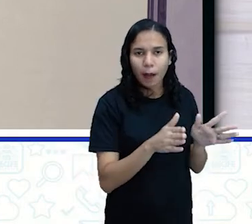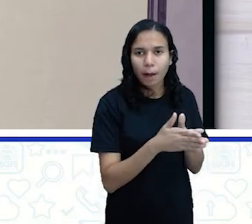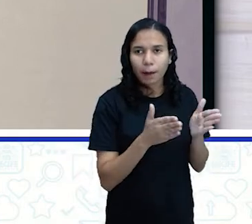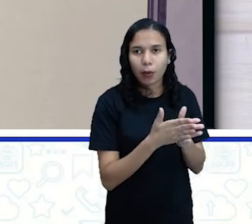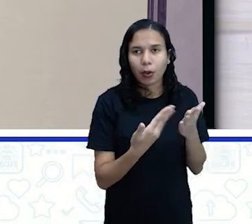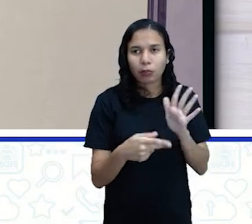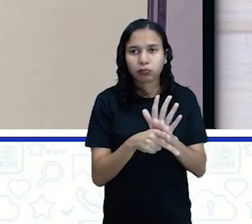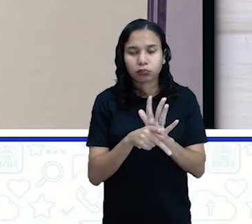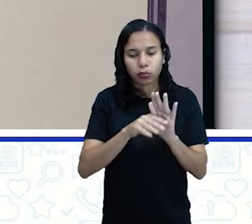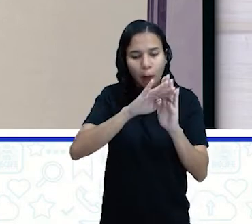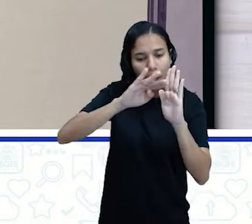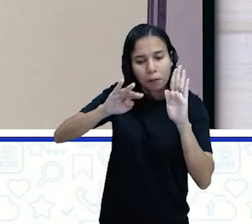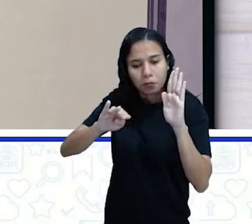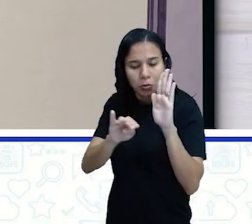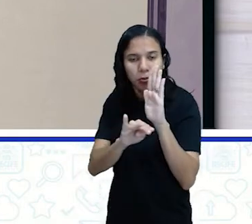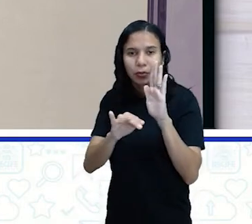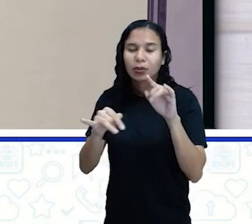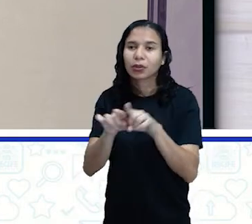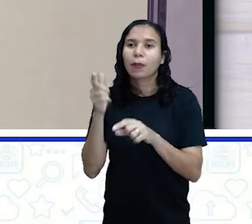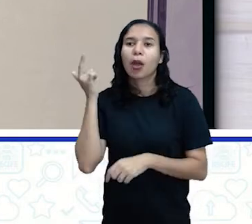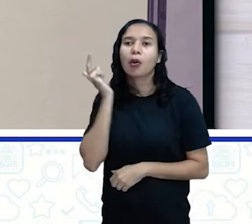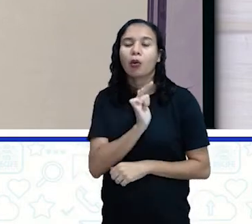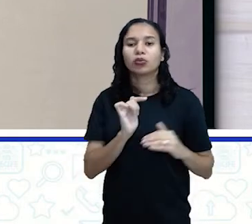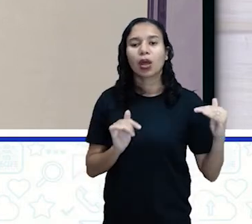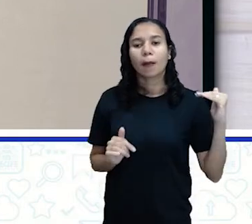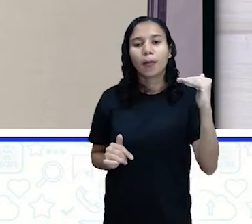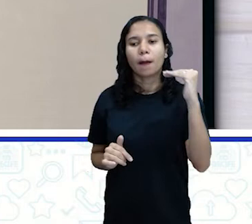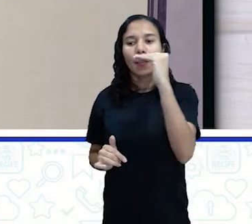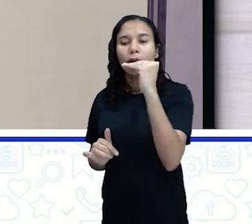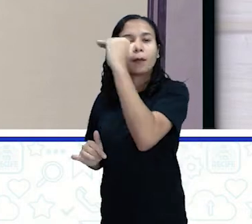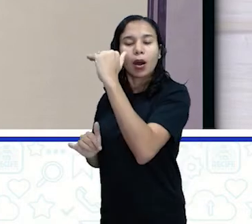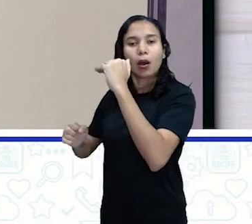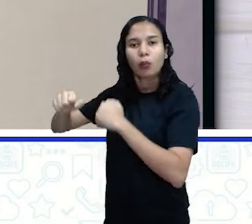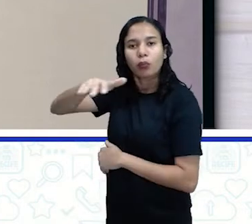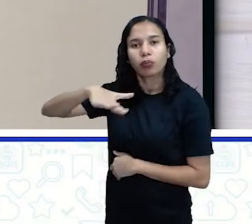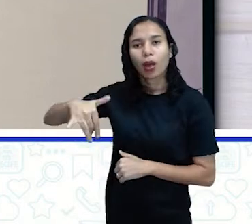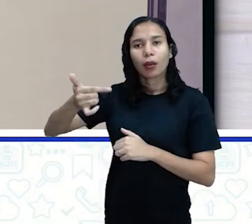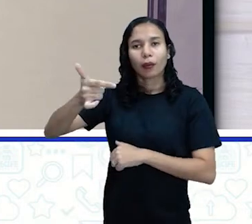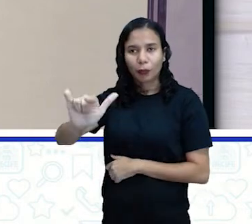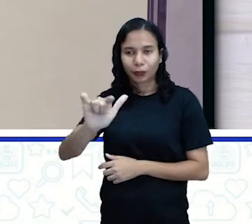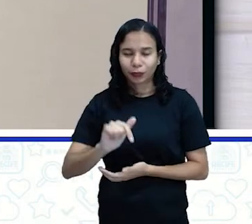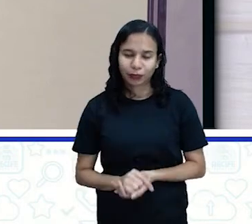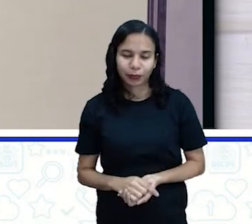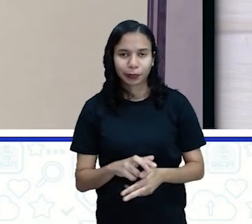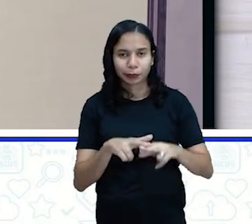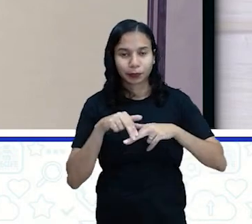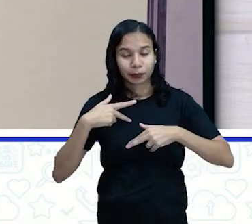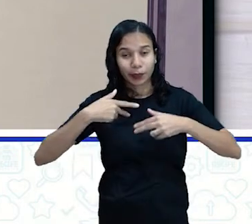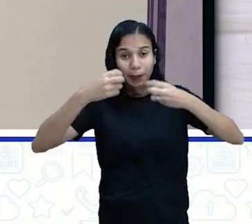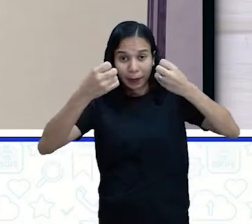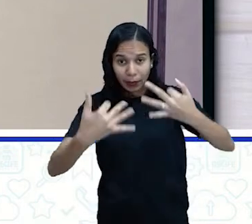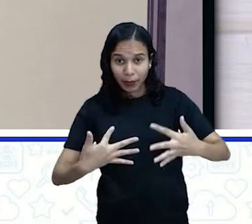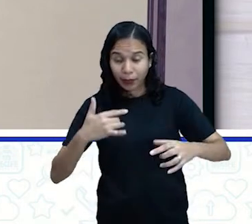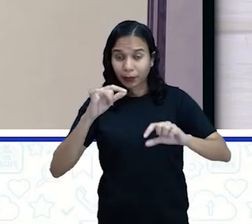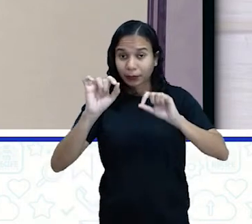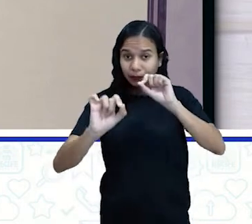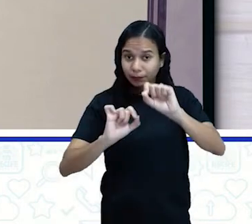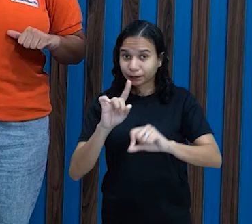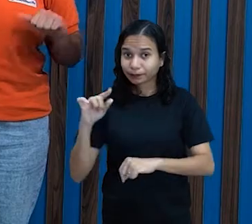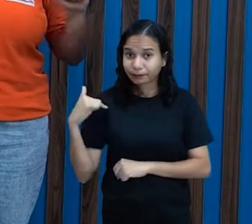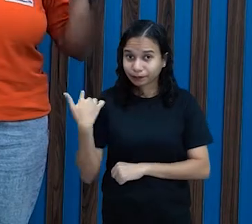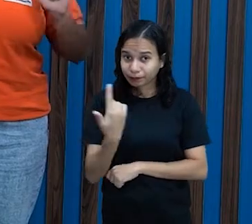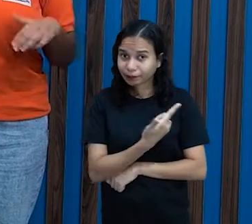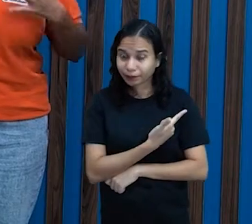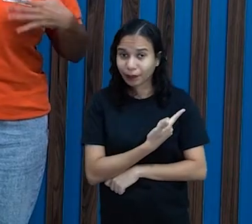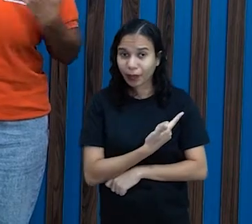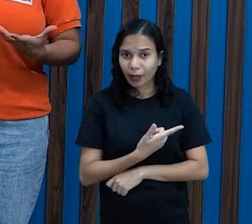uma subalternidade e consegue galgar outros espaços. Então, o que é que Conceição Evaristo está falando para a gente aqui? Está